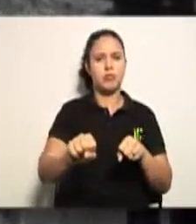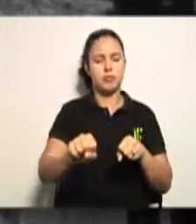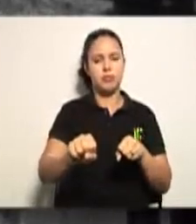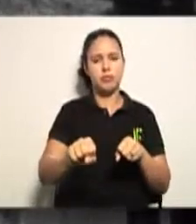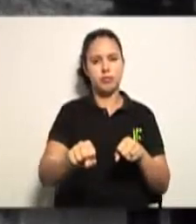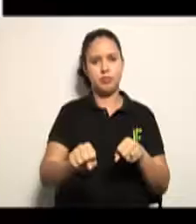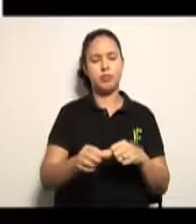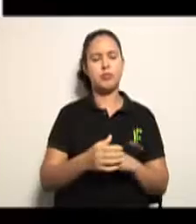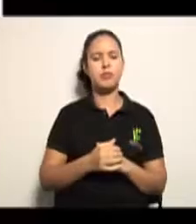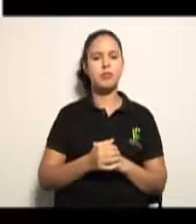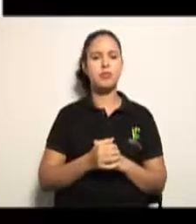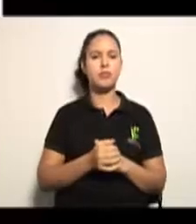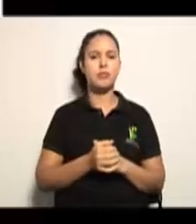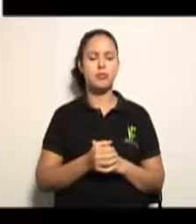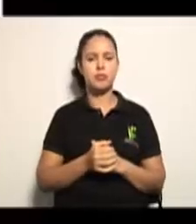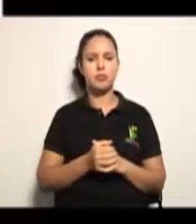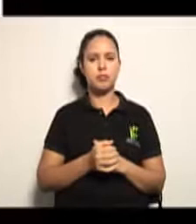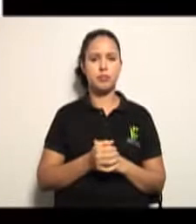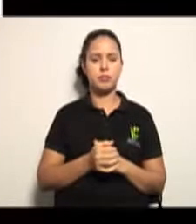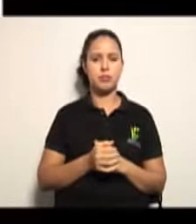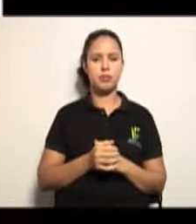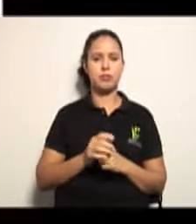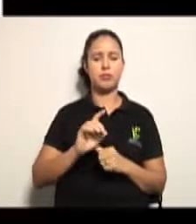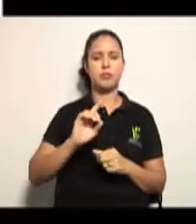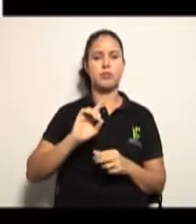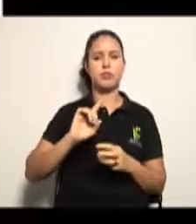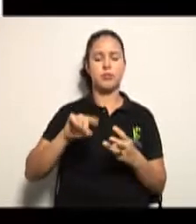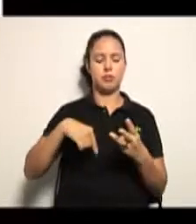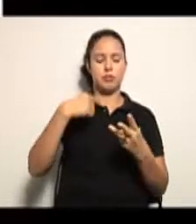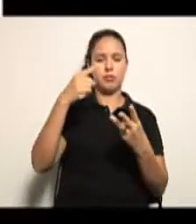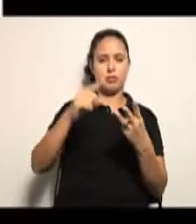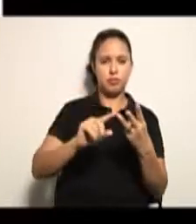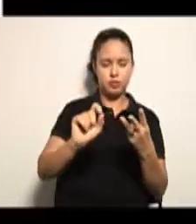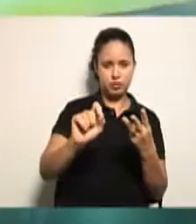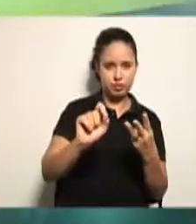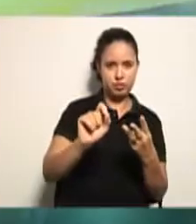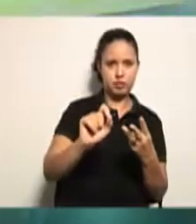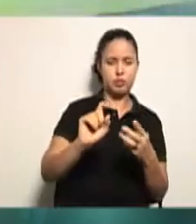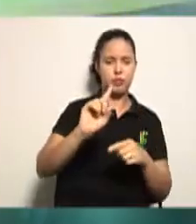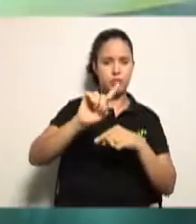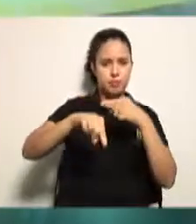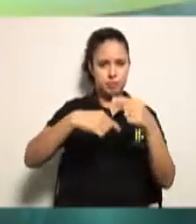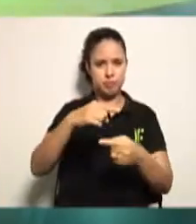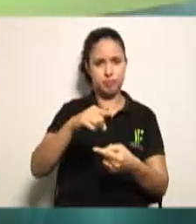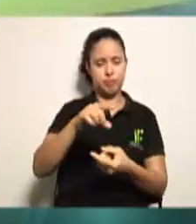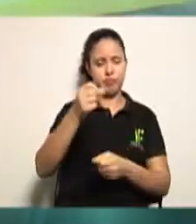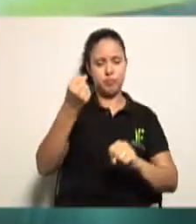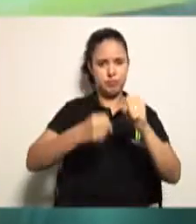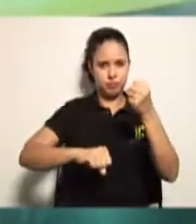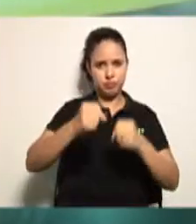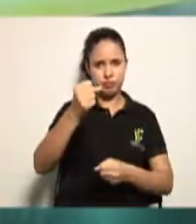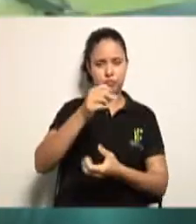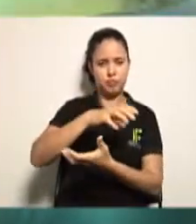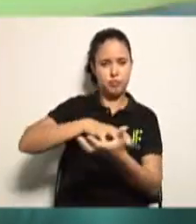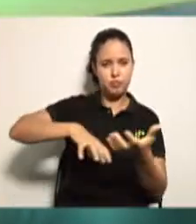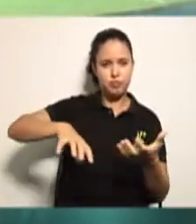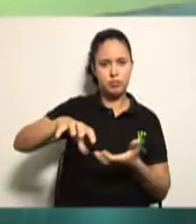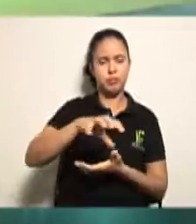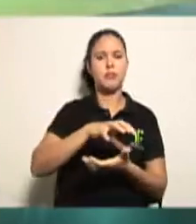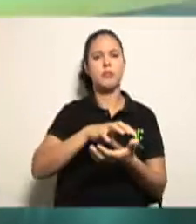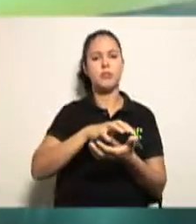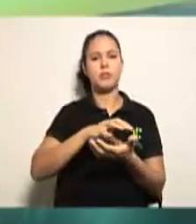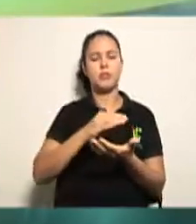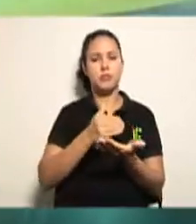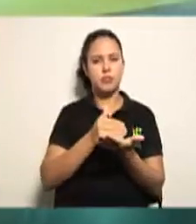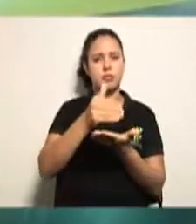Pós-Revolução Industrial. Após a Revolução Industrial, o trabalho passou a